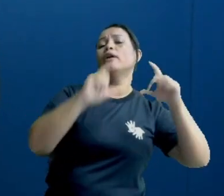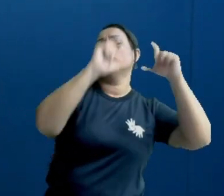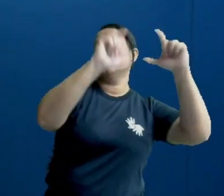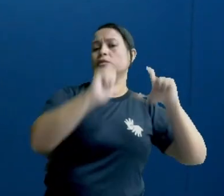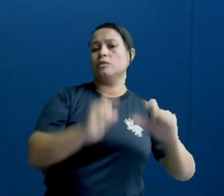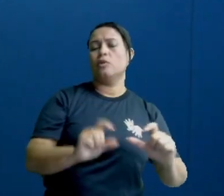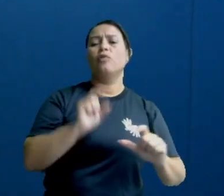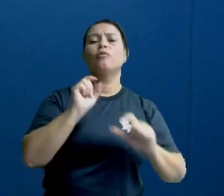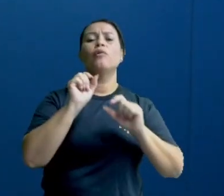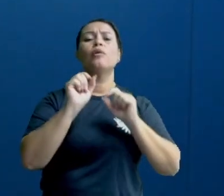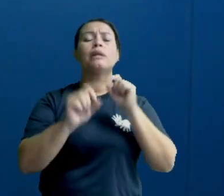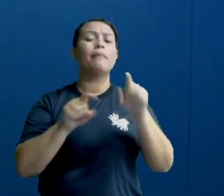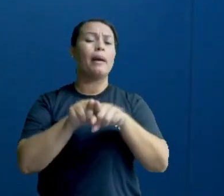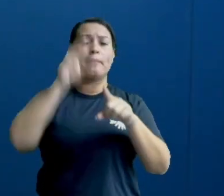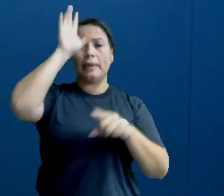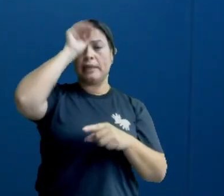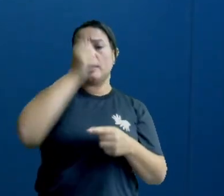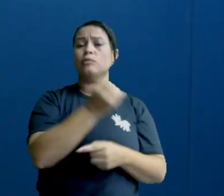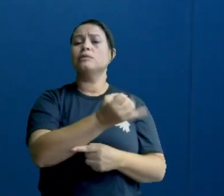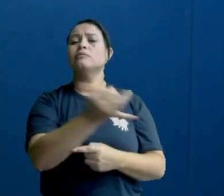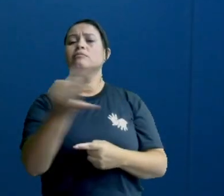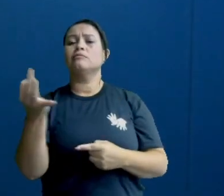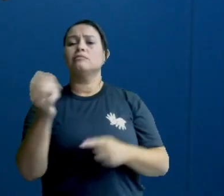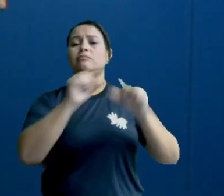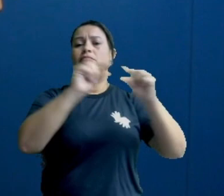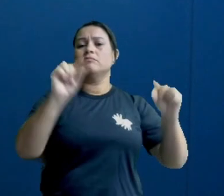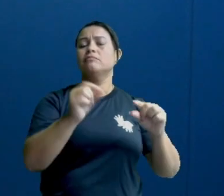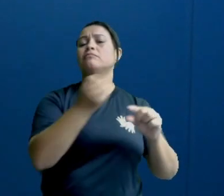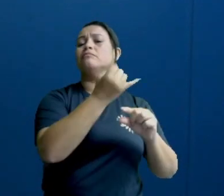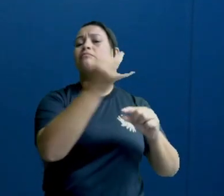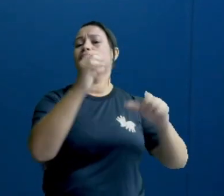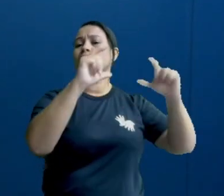estrofes, aprendemos a contar esses versos e essas